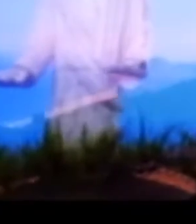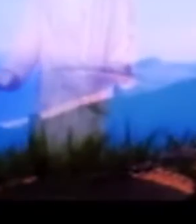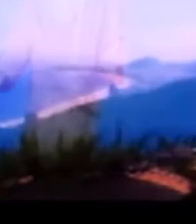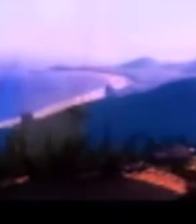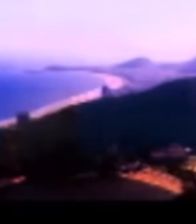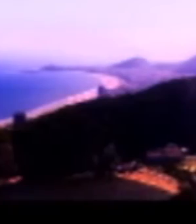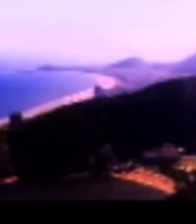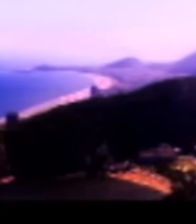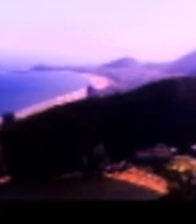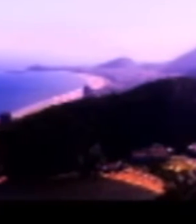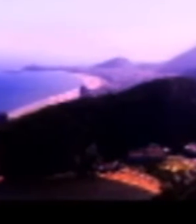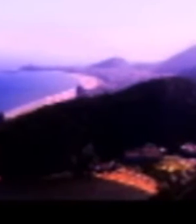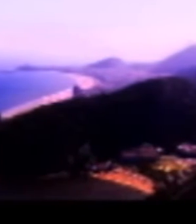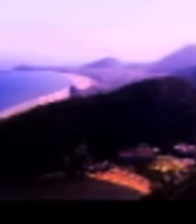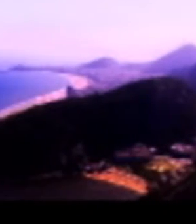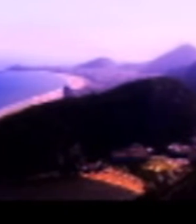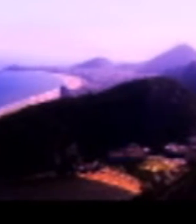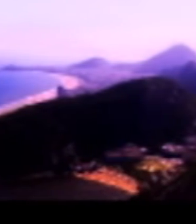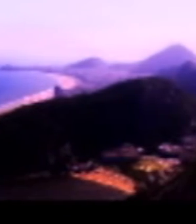E aí